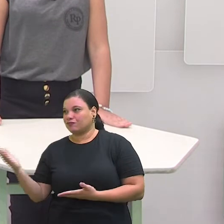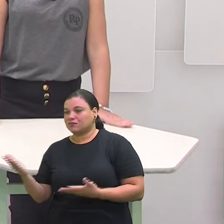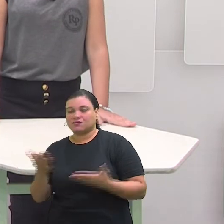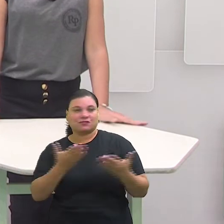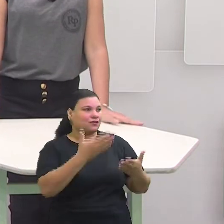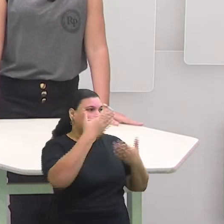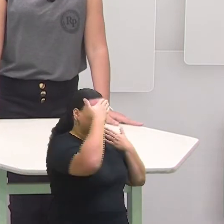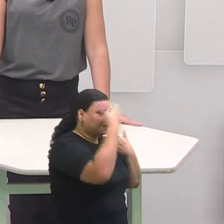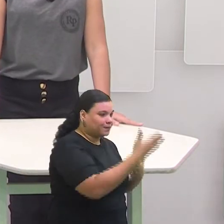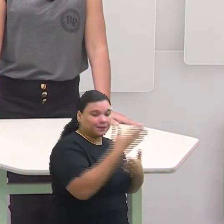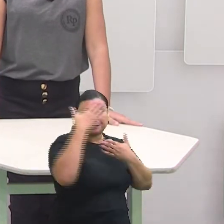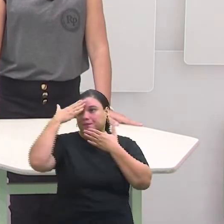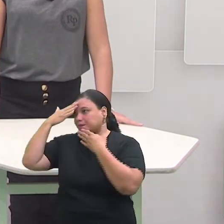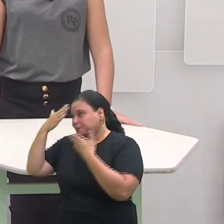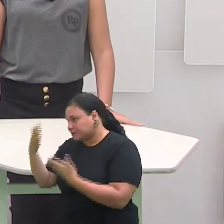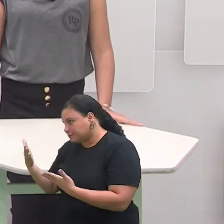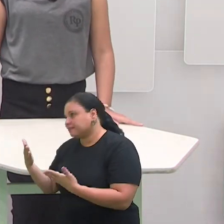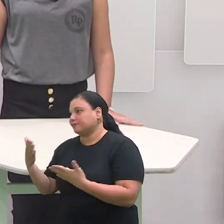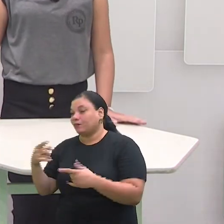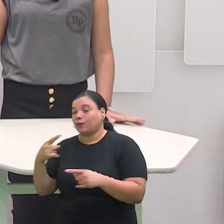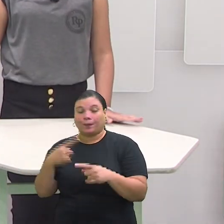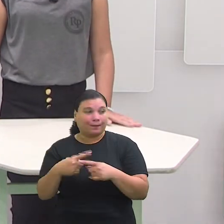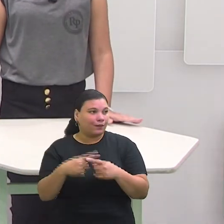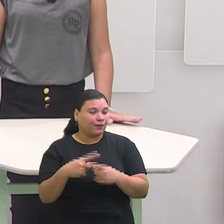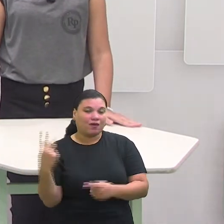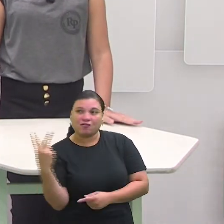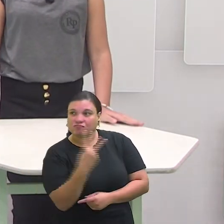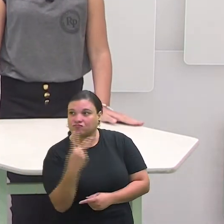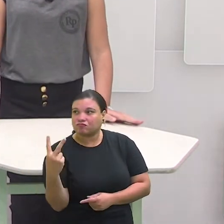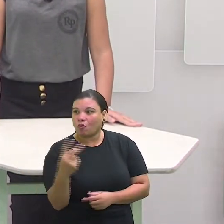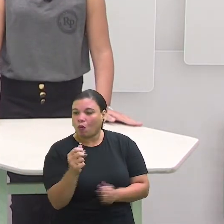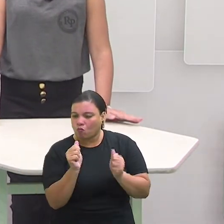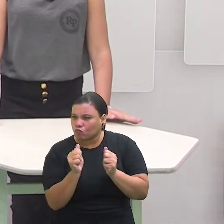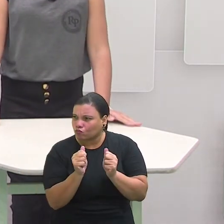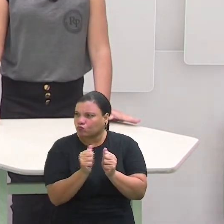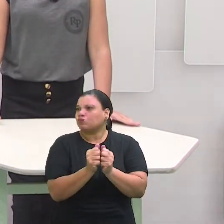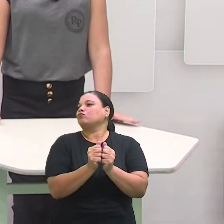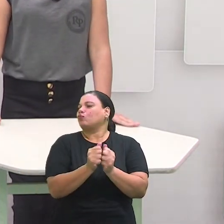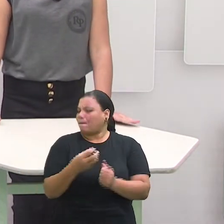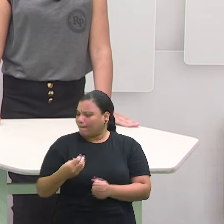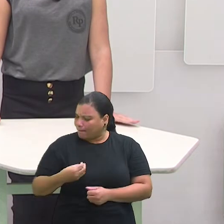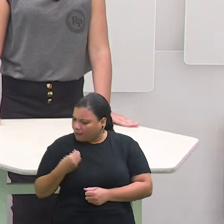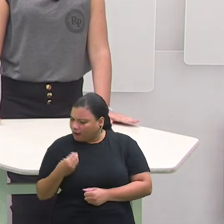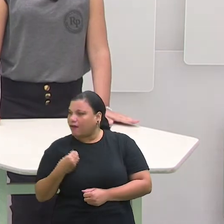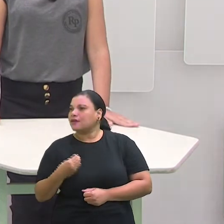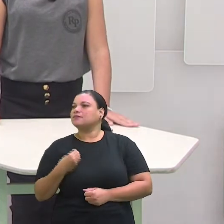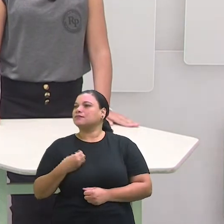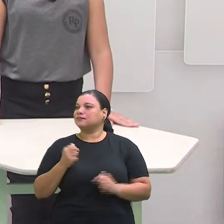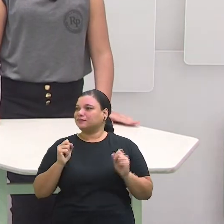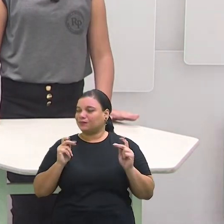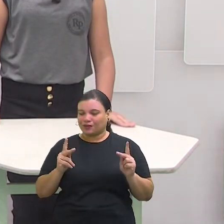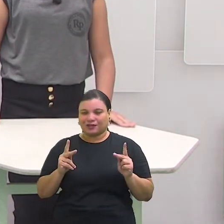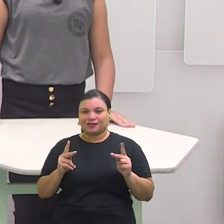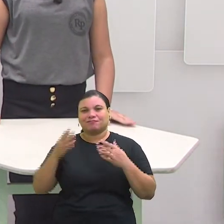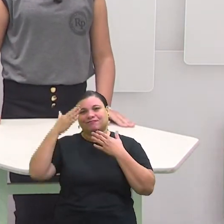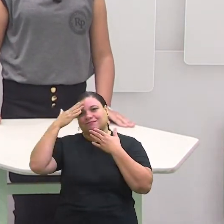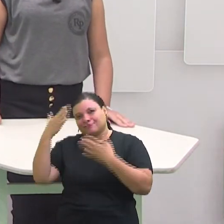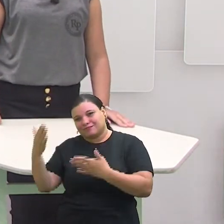vindo participar, tá? Eu estou gostando muito, a gente está amando ter vocês aqui. Todos vocês que já vieram participando do programa,